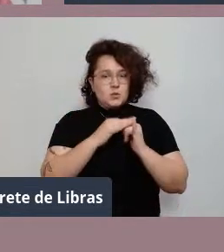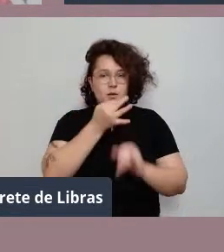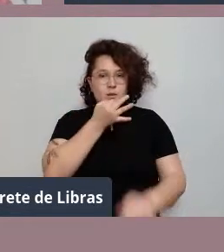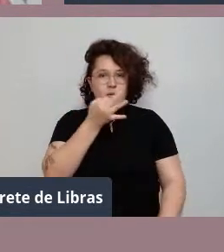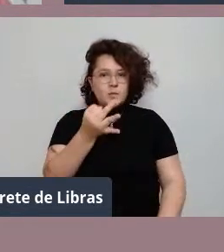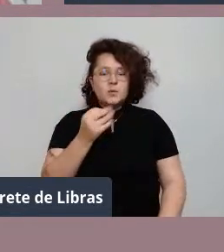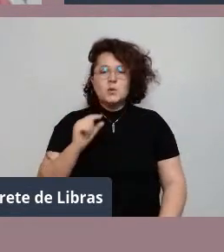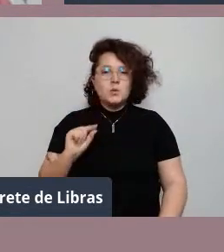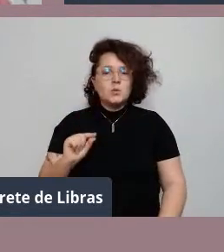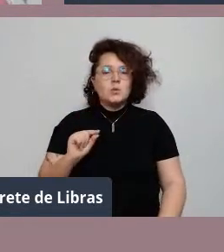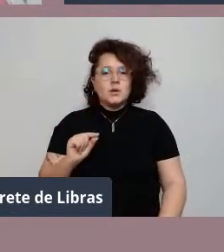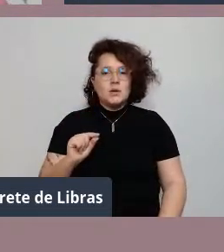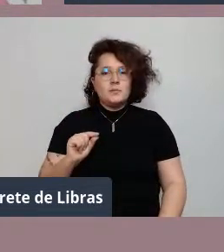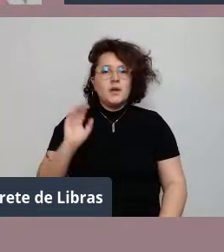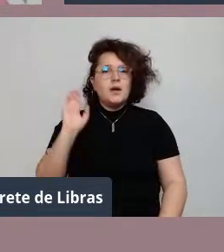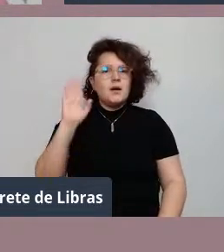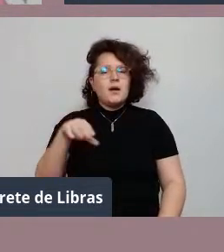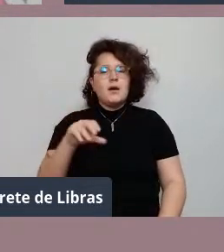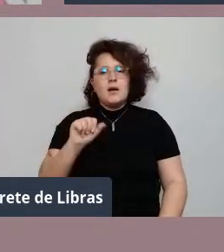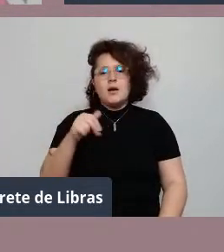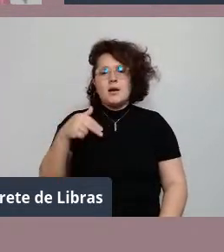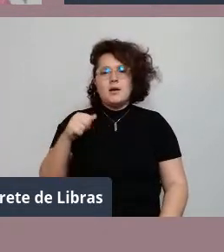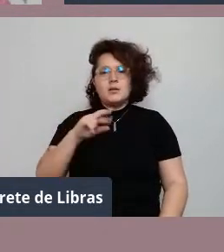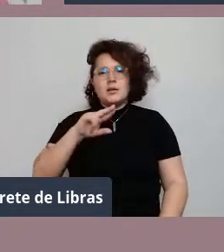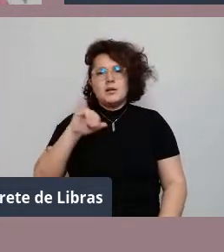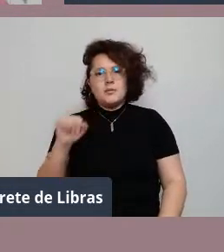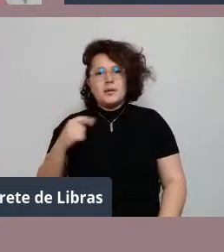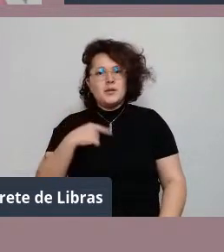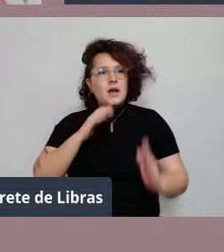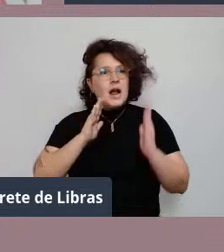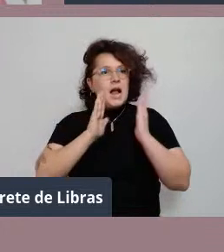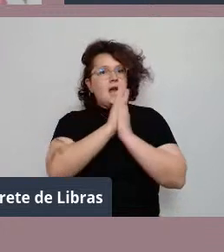ela comenta assim: ah, Ana Maria, cara a cara com a Clarice, não ficou